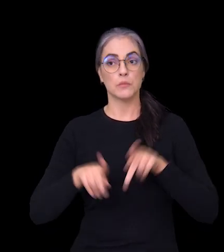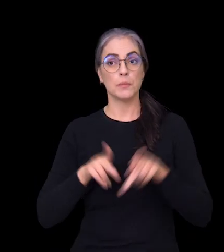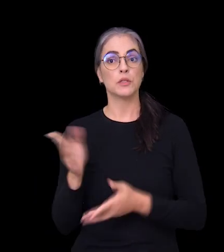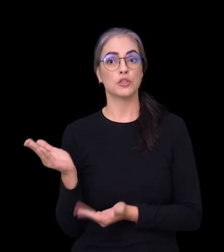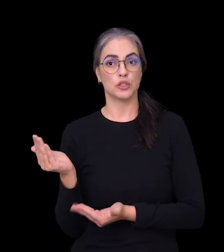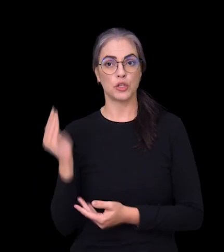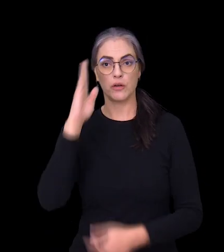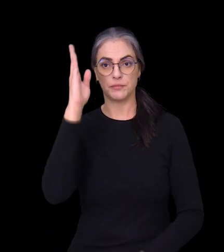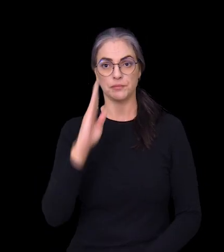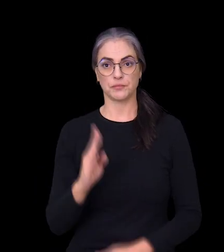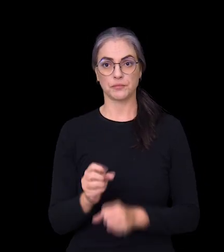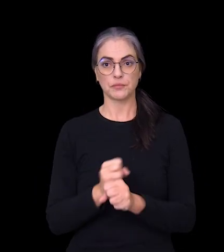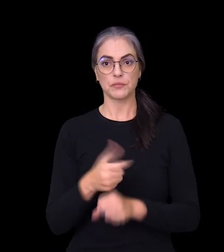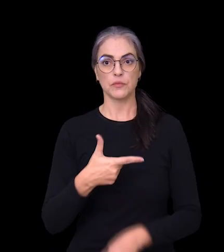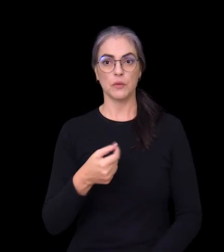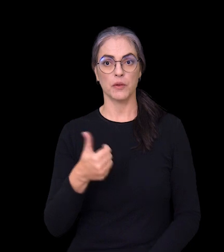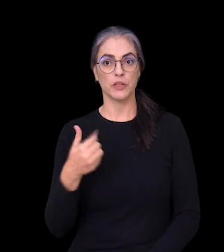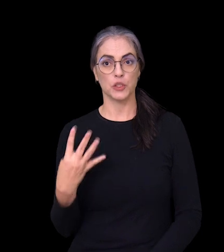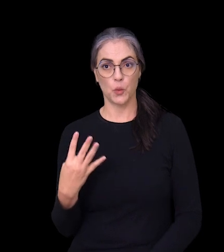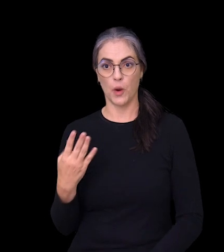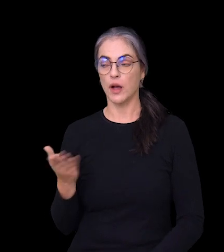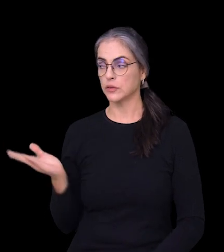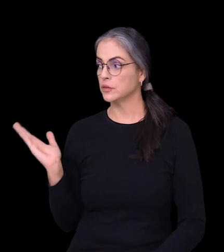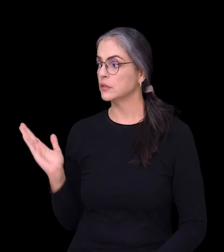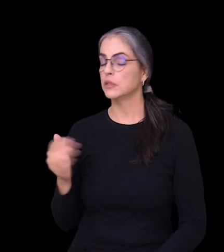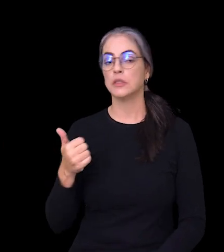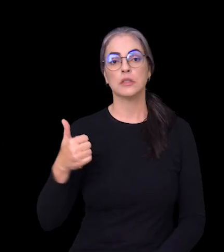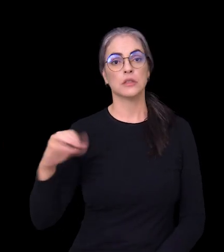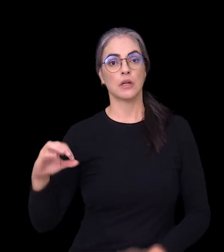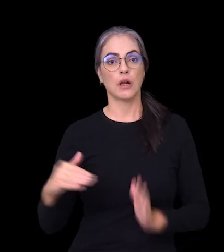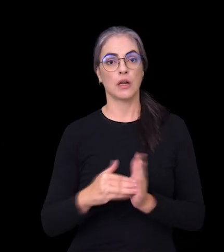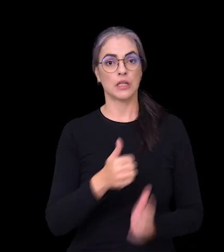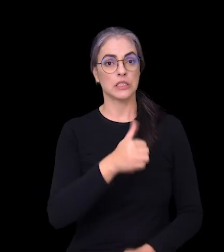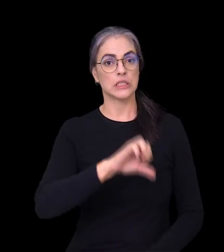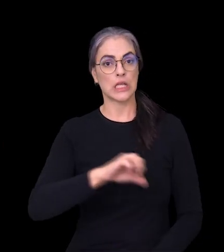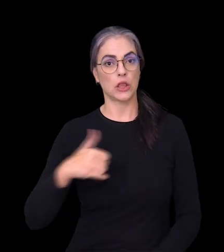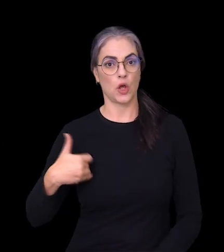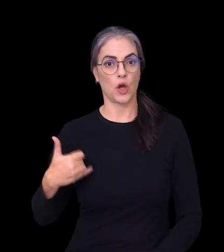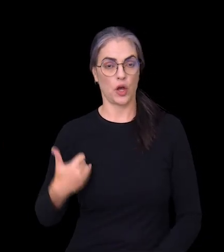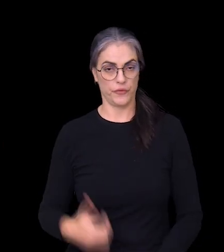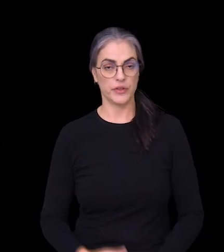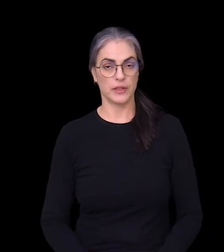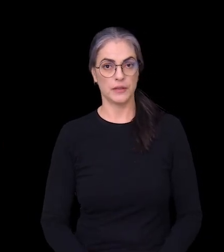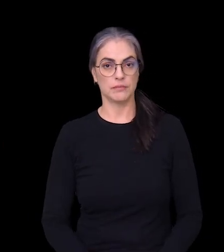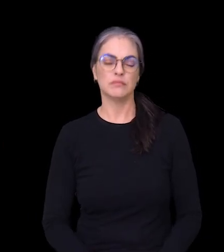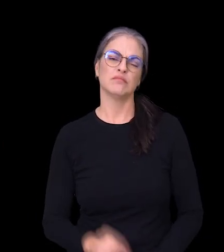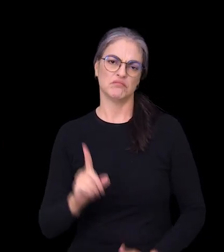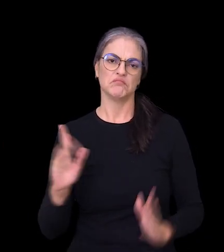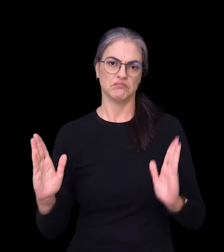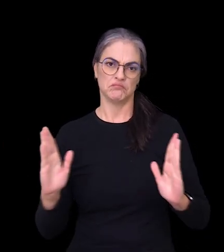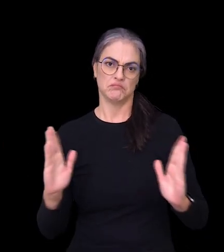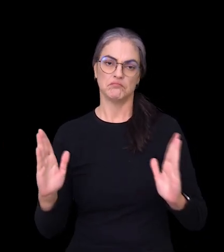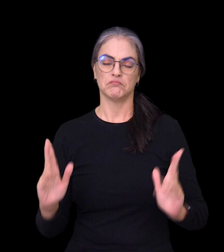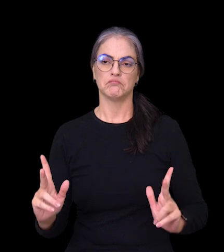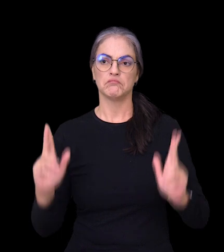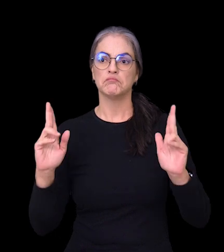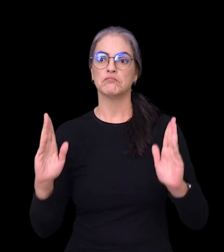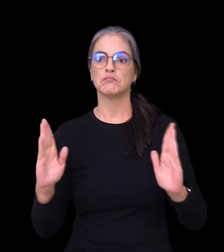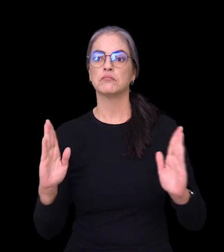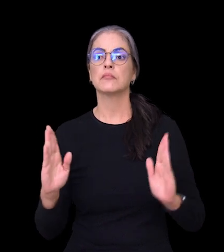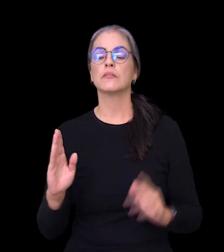de 2024, que nós temos aqui, de 10 a 19 anos só, que foi delimitado, foi